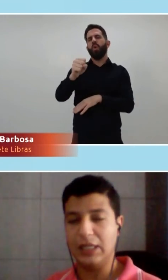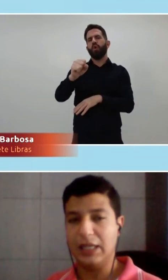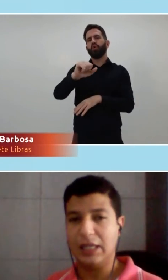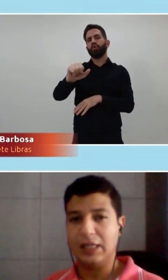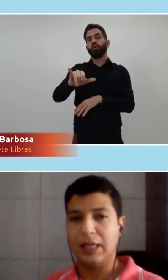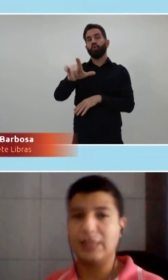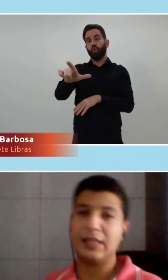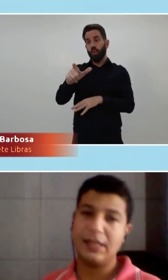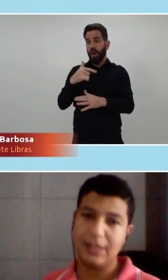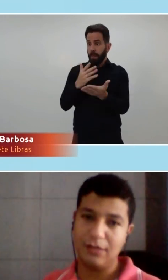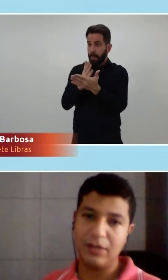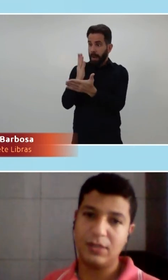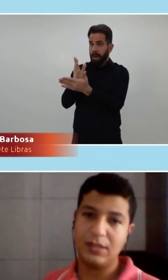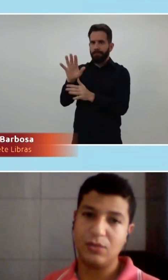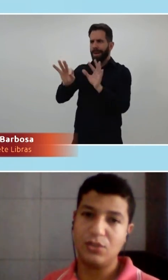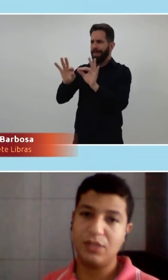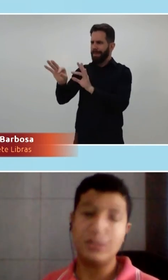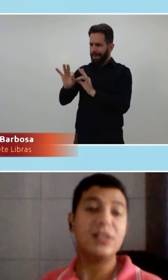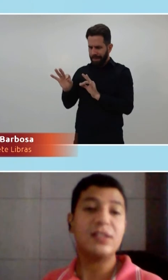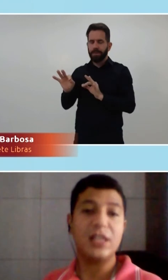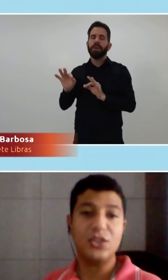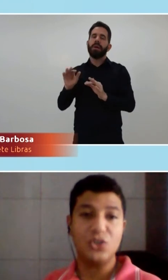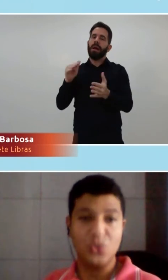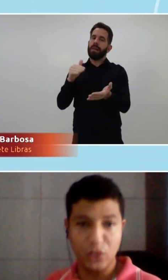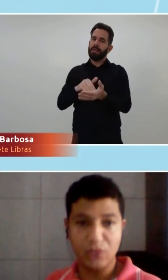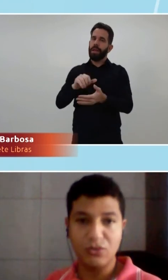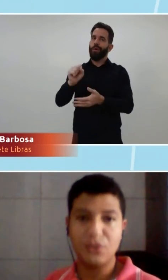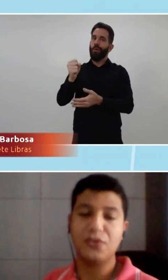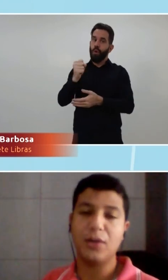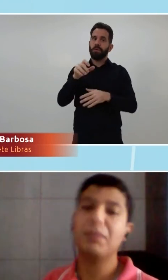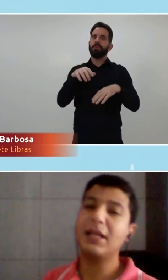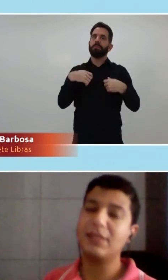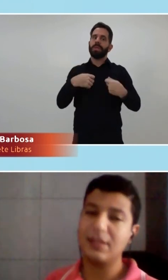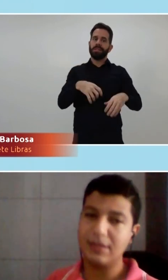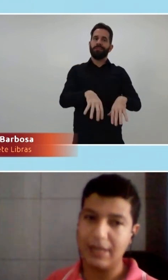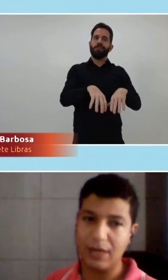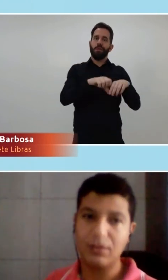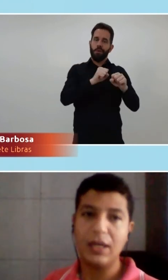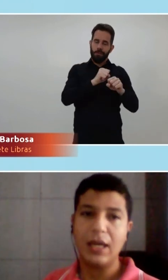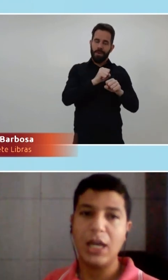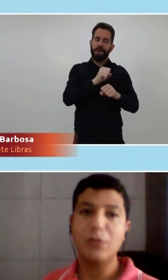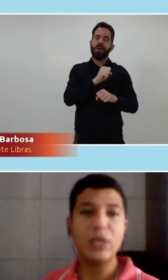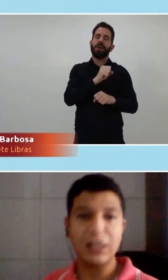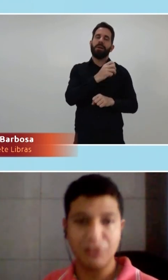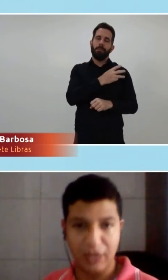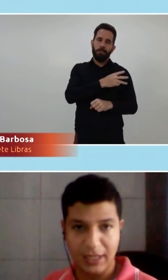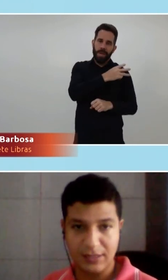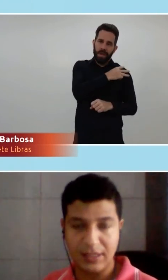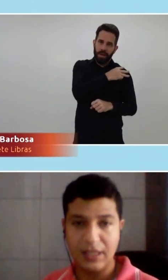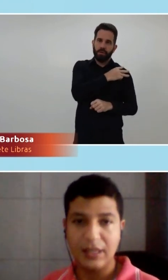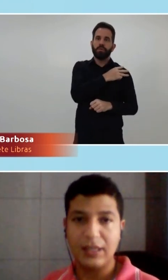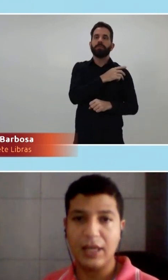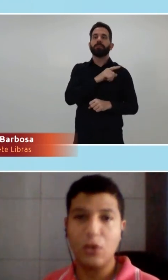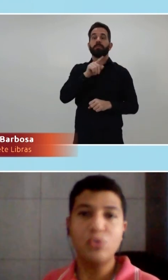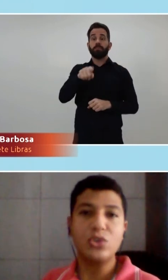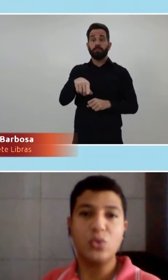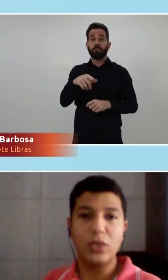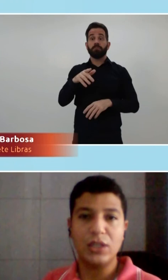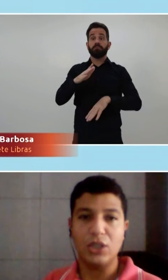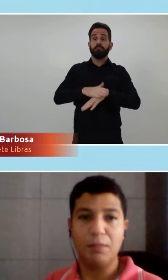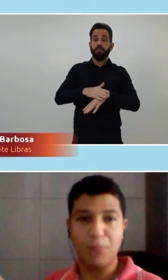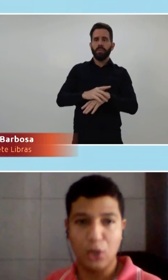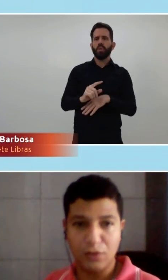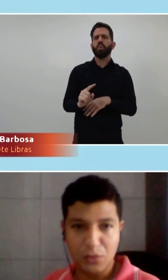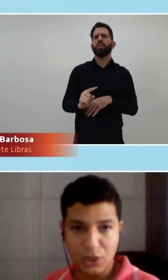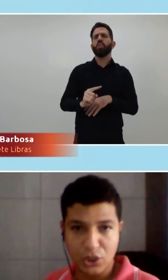aprovados. A seleção vai acontecer no dia 26 de junho, de forma presencial, em uma única fase, que é constituída